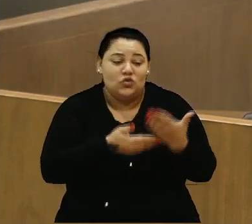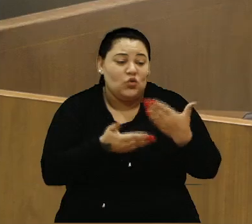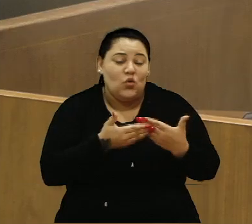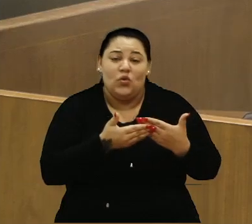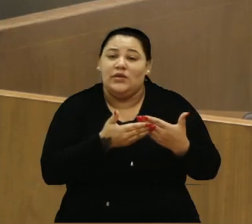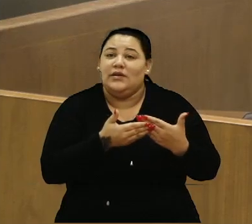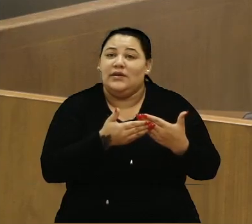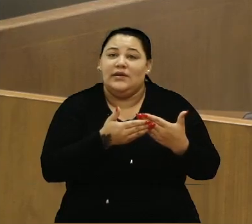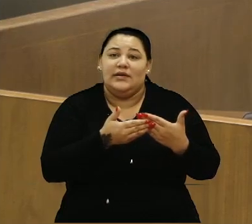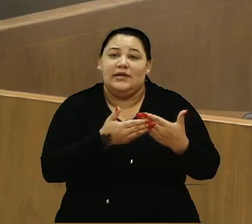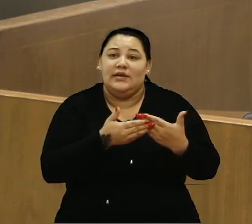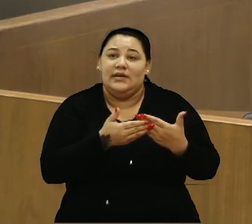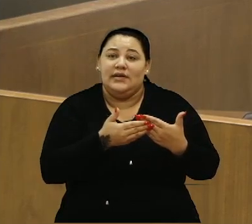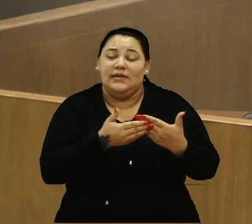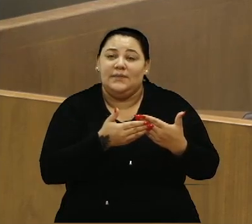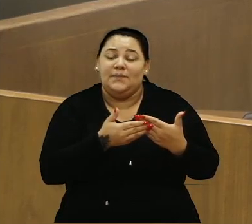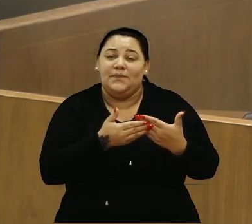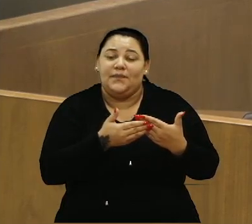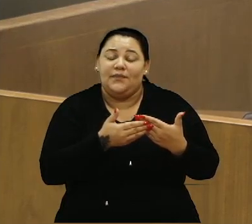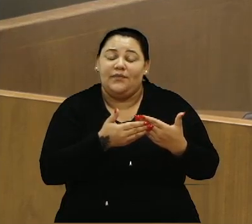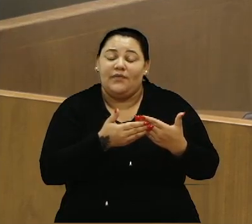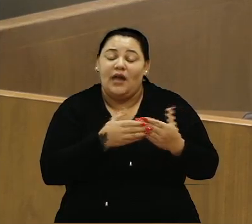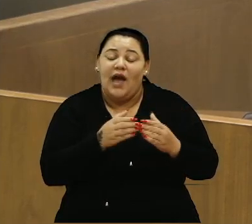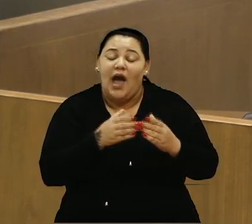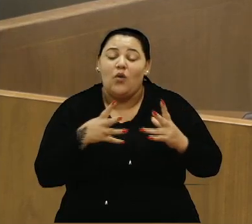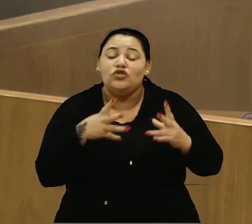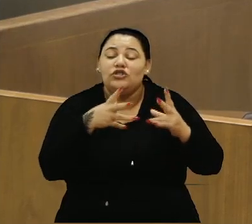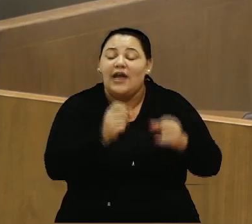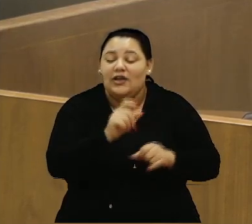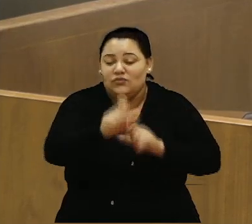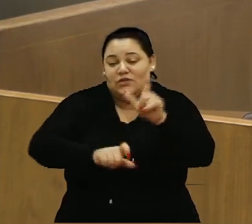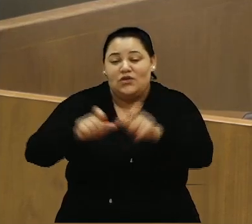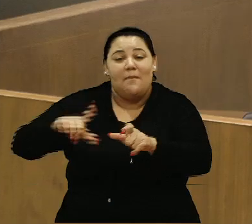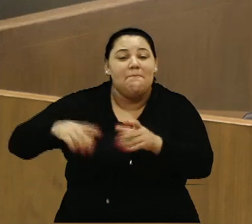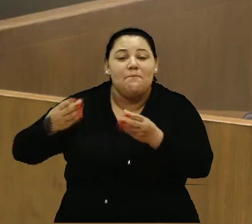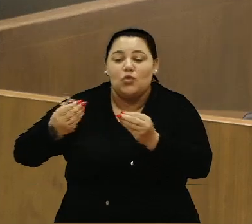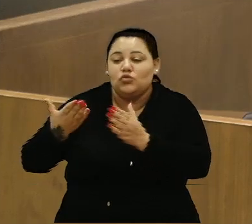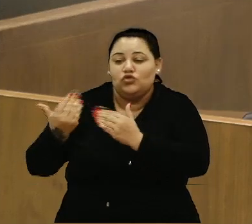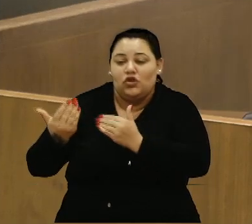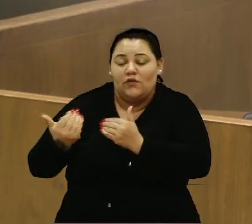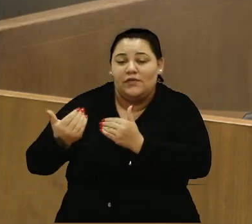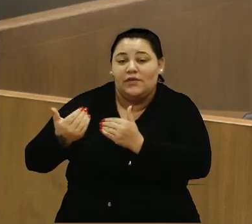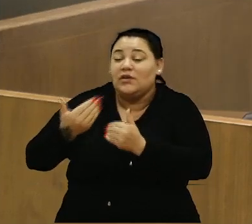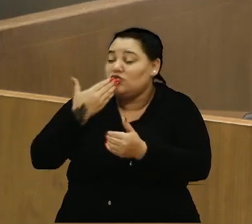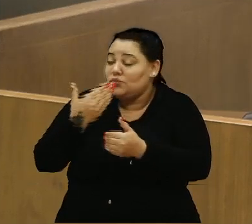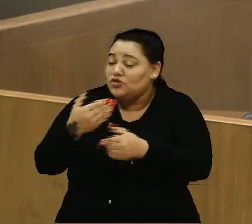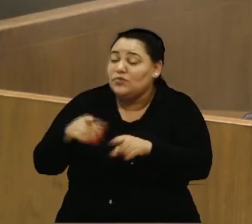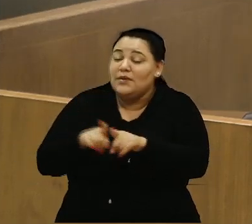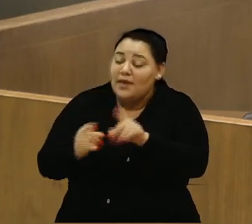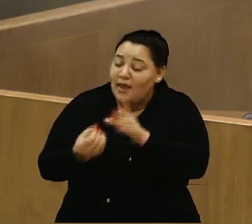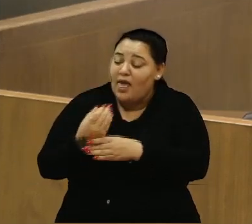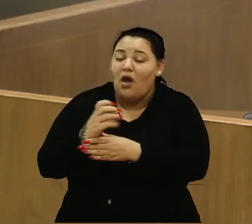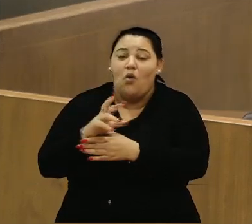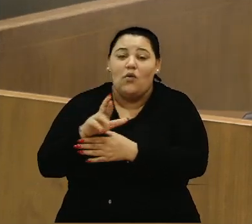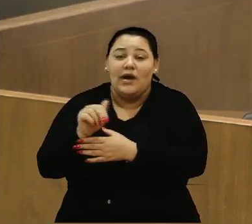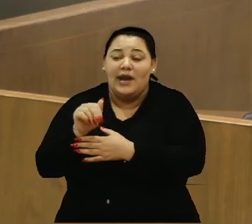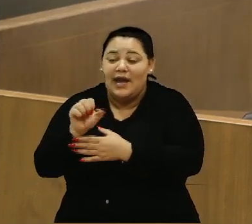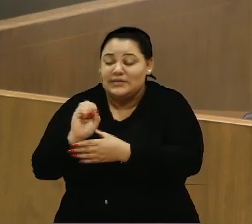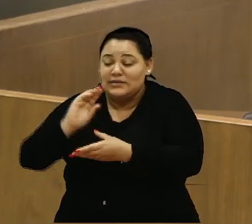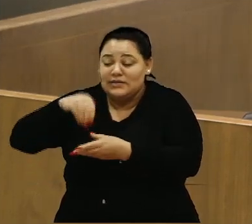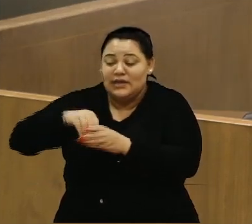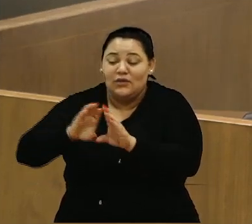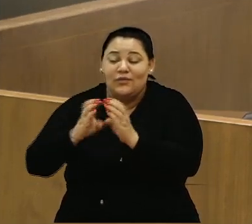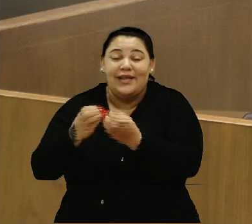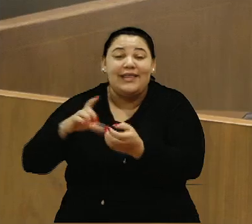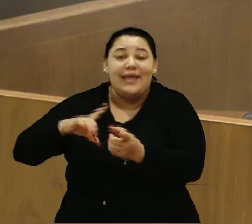né? Não consegue atender todas as crianças e adolescentes. E aí hoje tem uma reivindicação para que tenha um CRAS específico naquela comunidade, porque já tem mais de 10 mil pessoas que